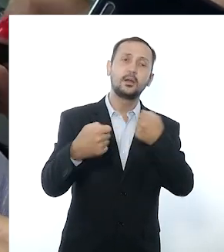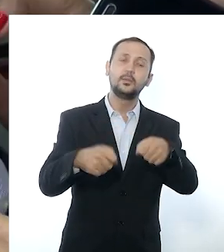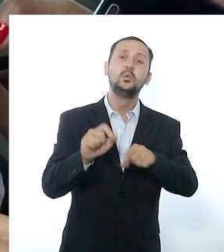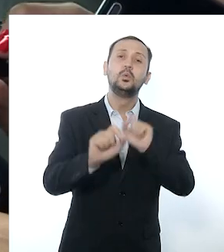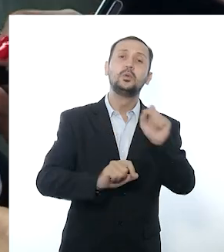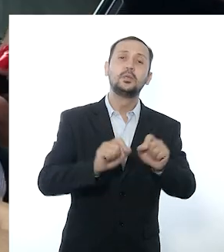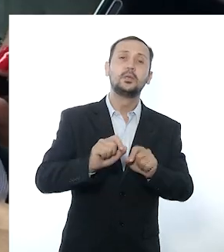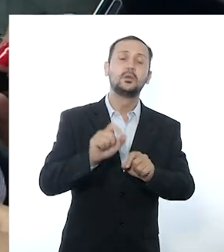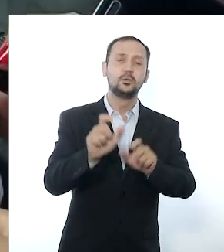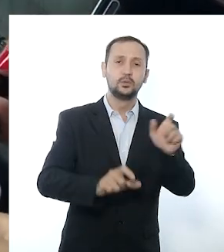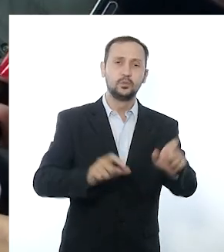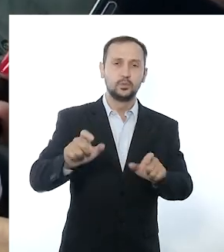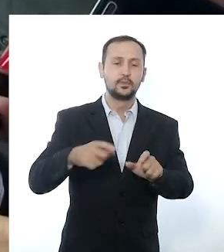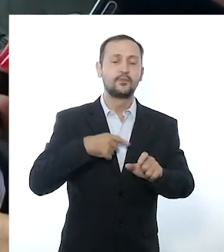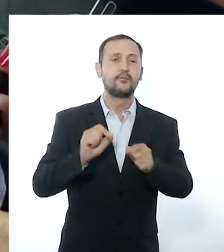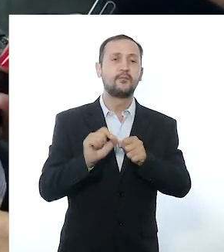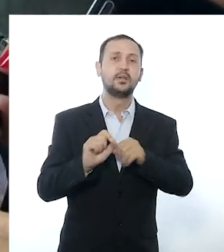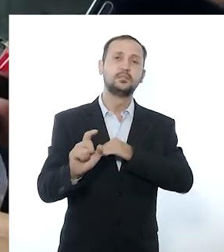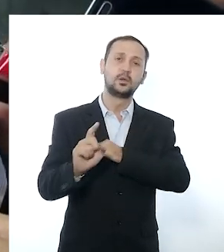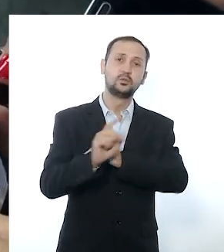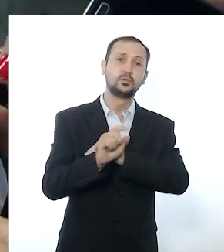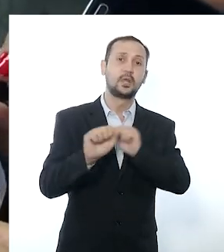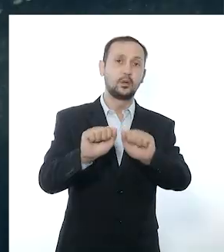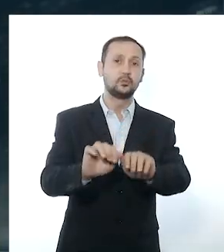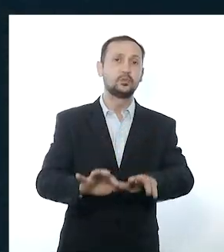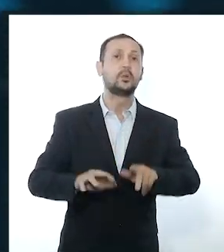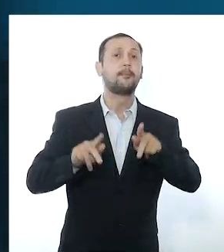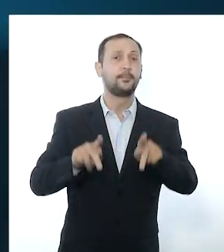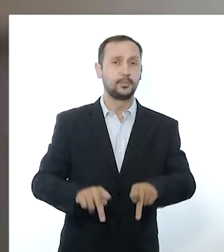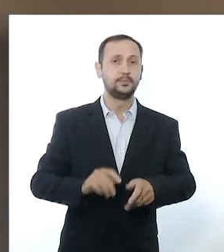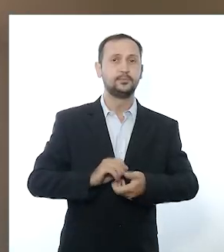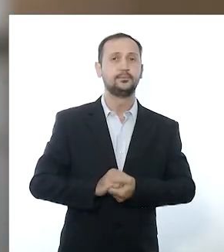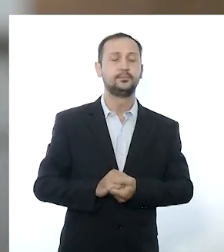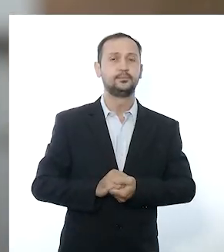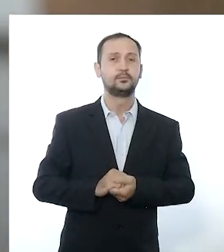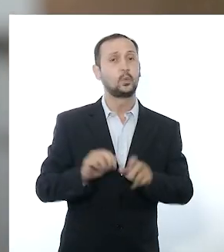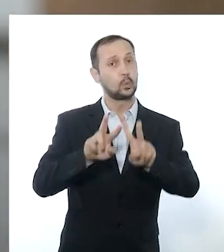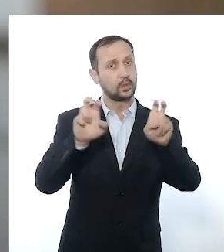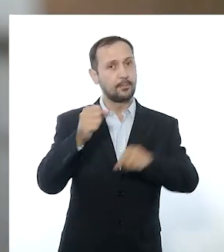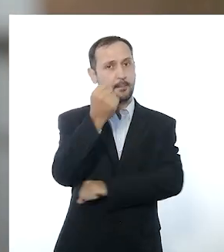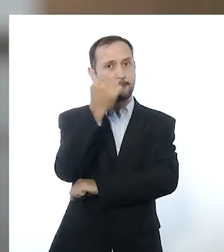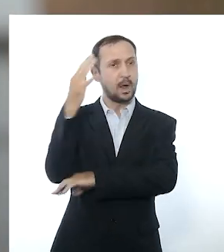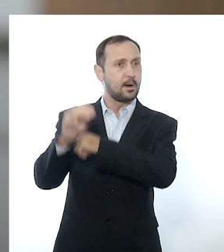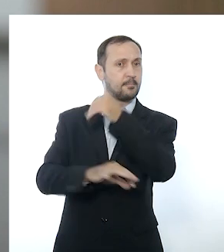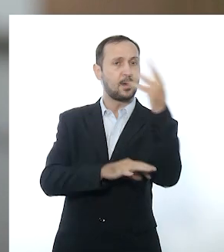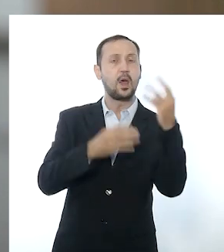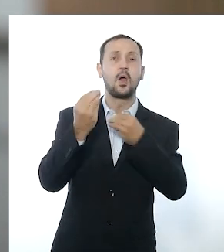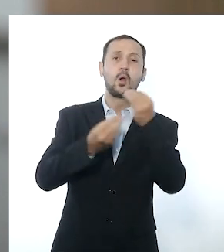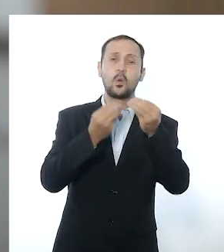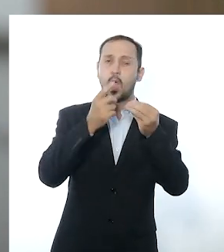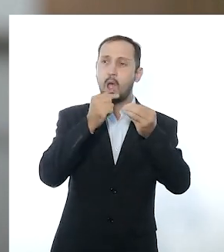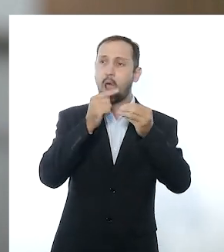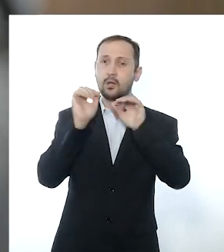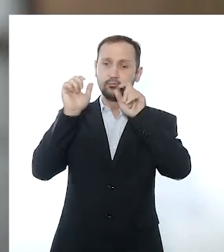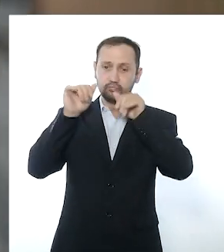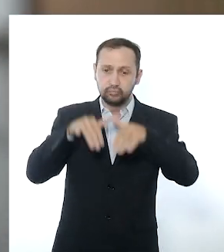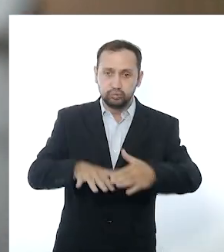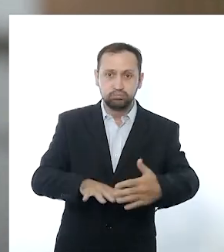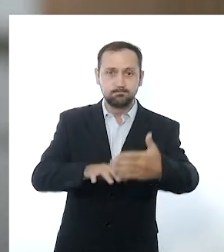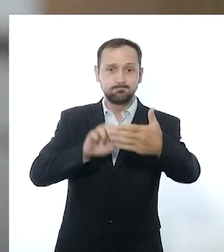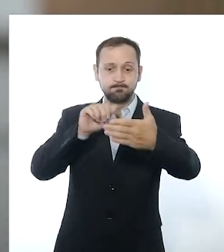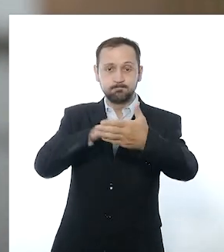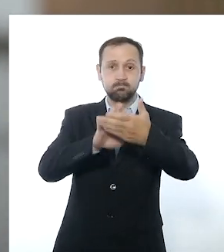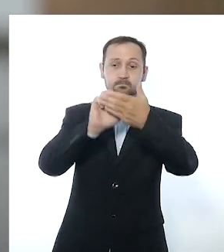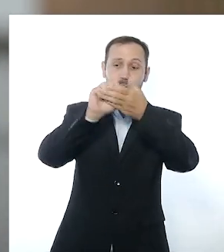dos deputados que fazem as audiências públicas da Casa. Meio ambiente. O rompimento da barragem da Vale